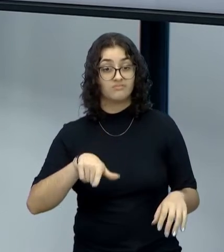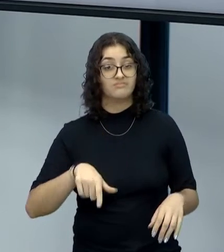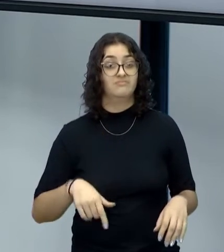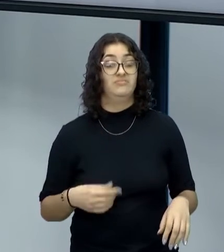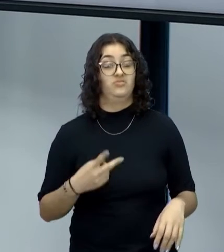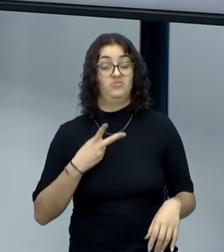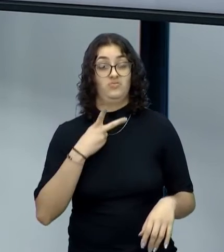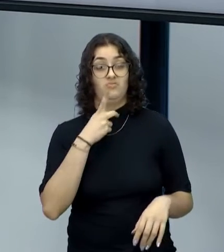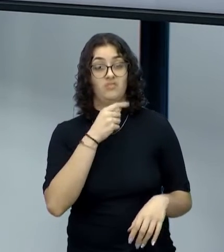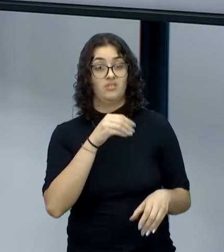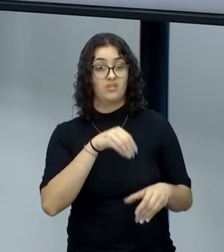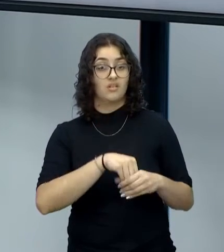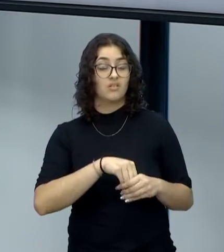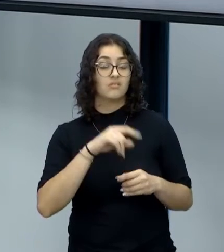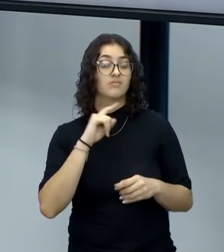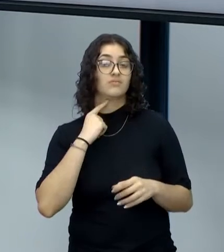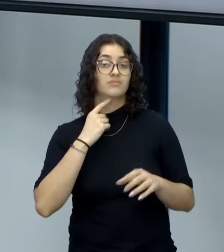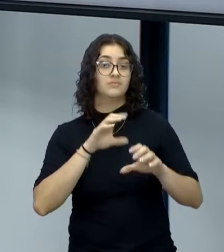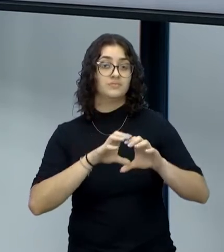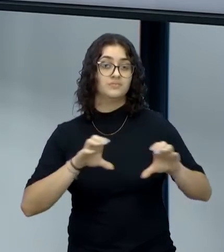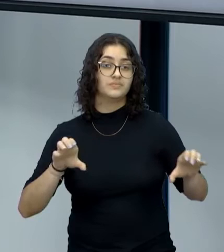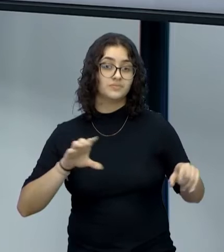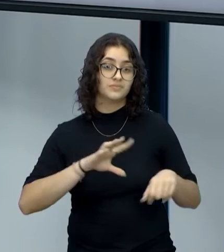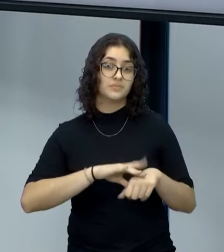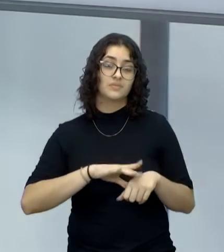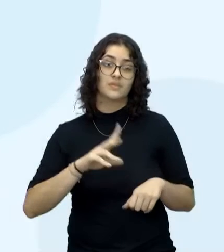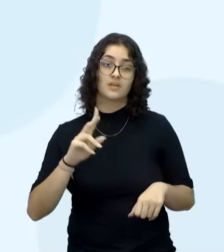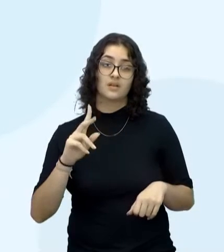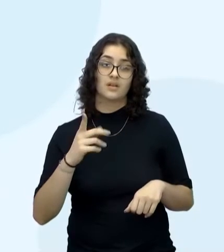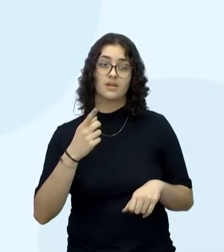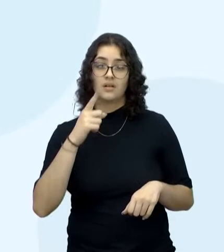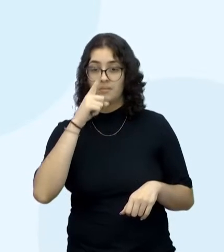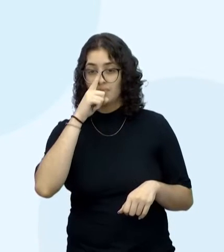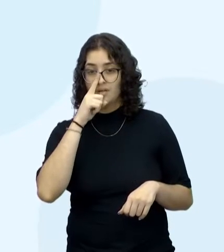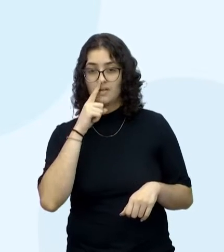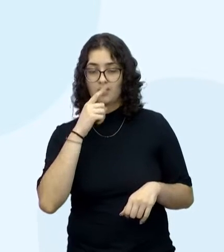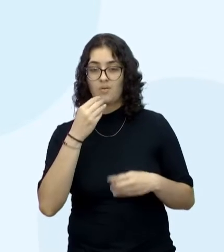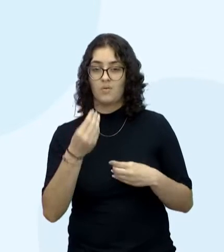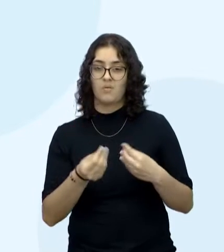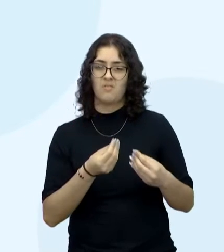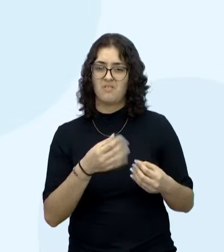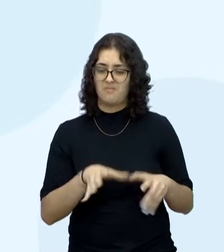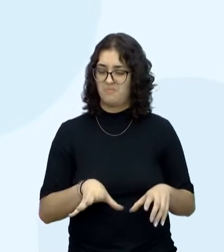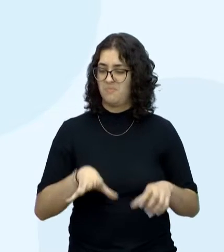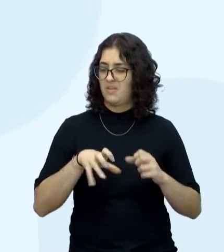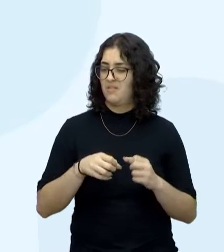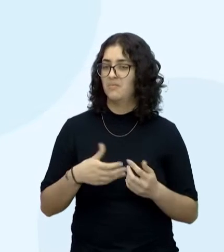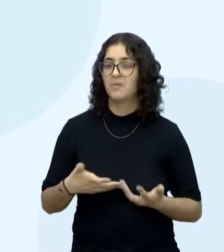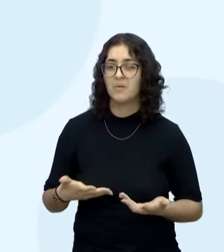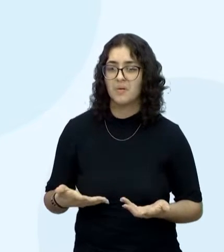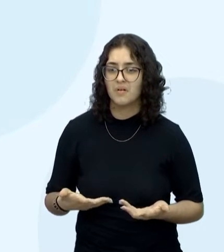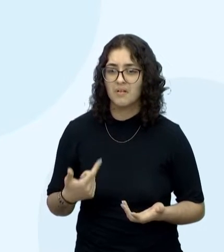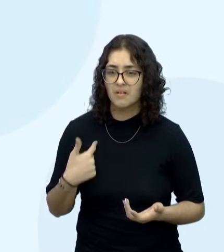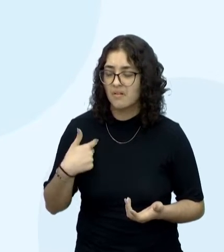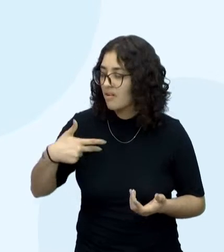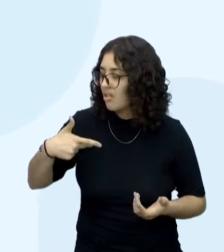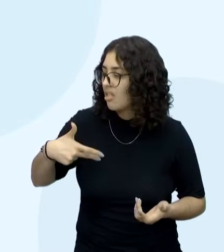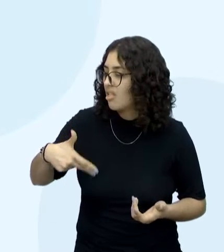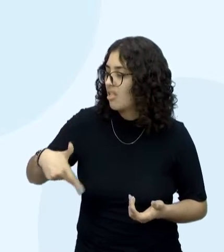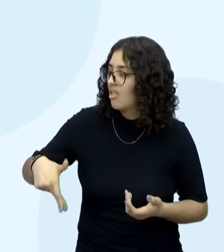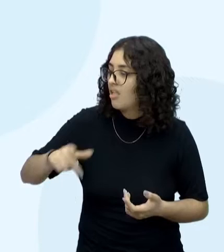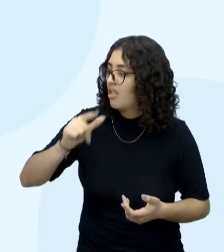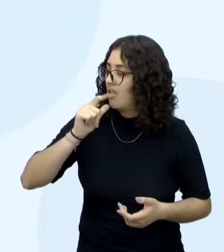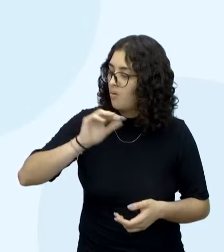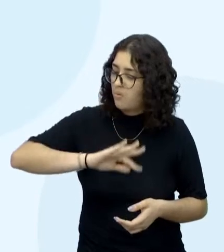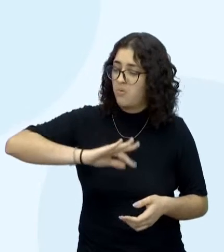presente, né, no esgoto. Então, hepatite, né, e a pessoa não sabe de onde pegou aquilo, né? Eu andei lá na